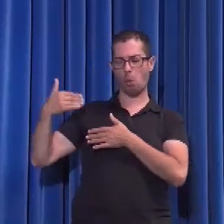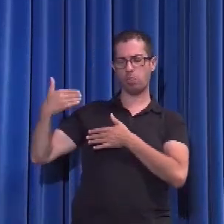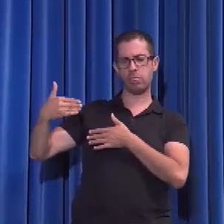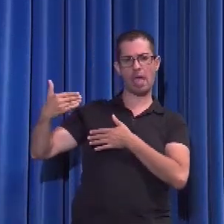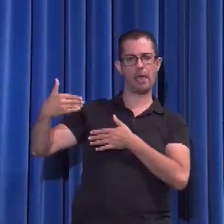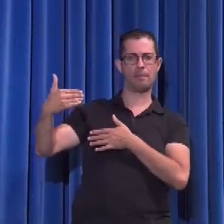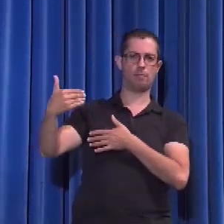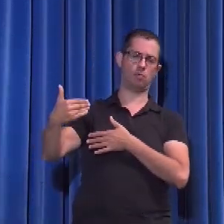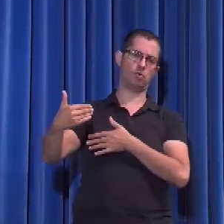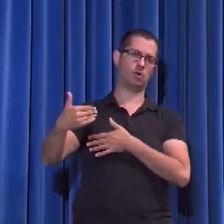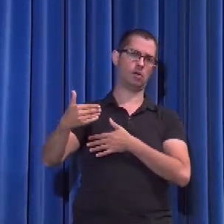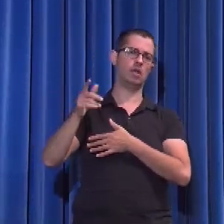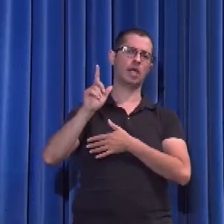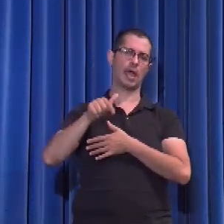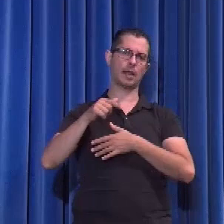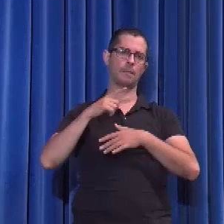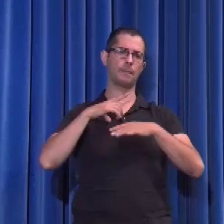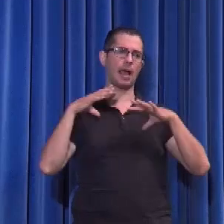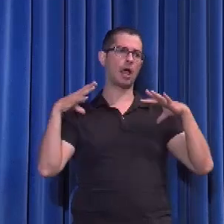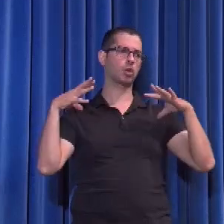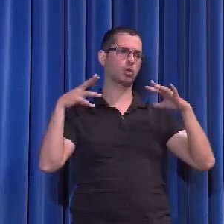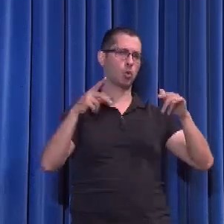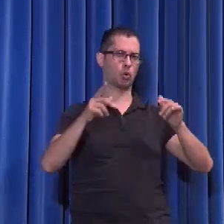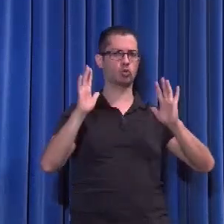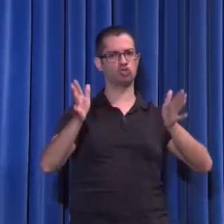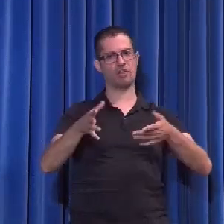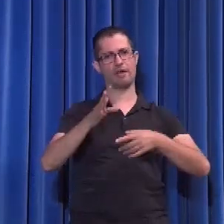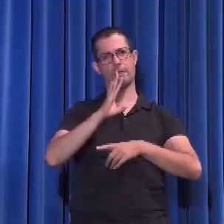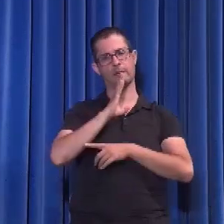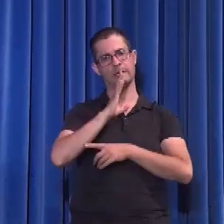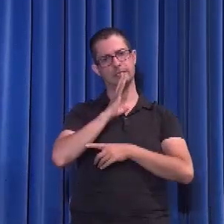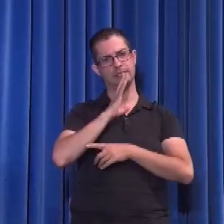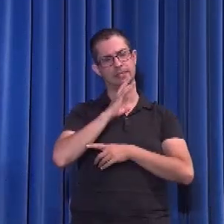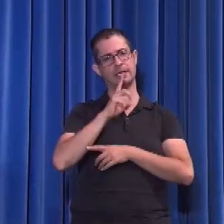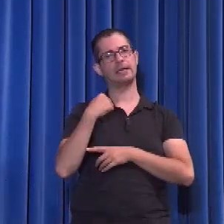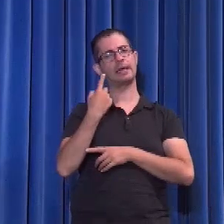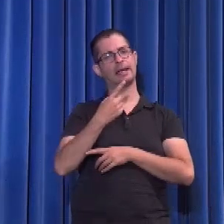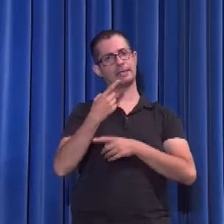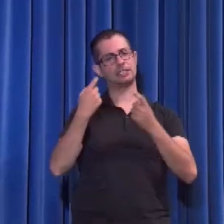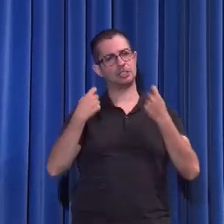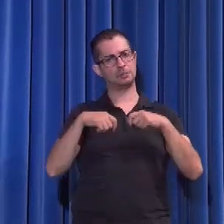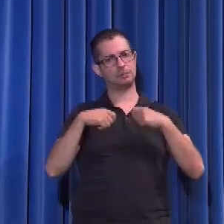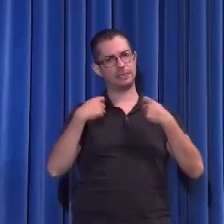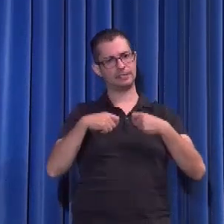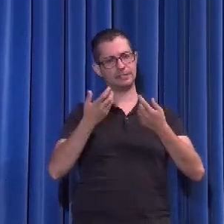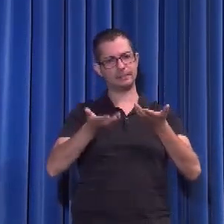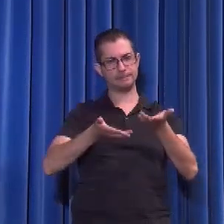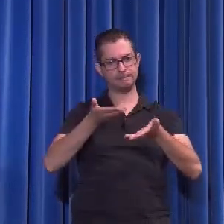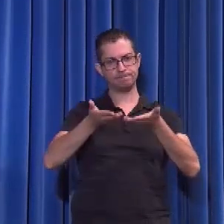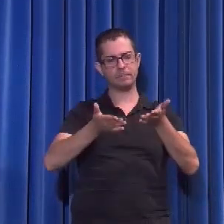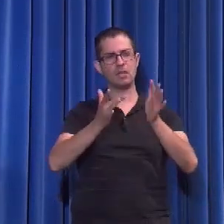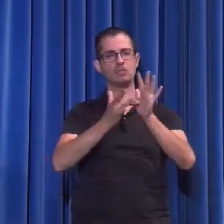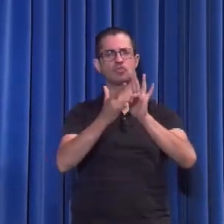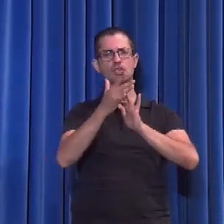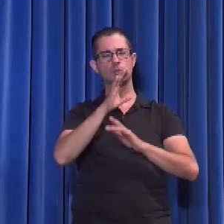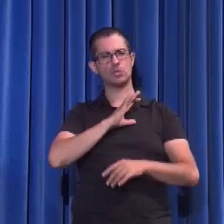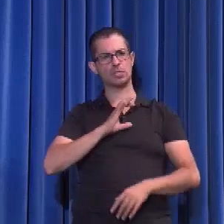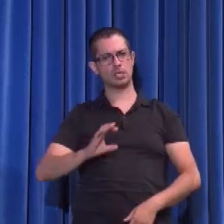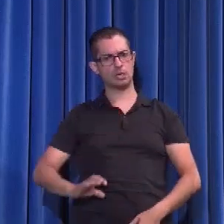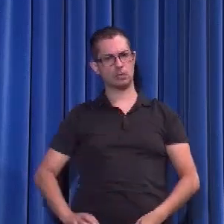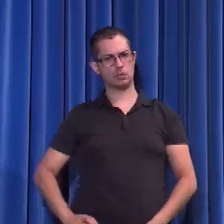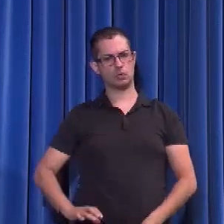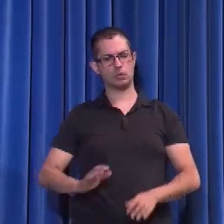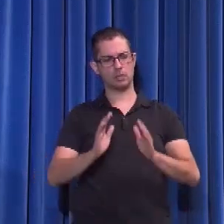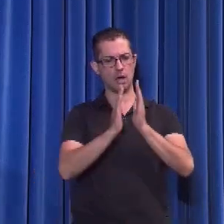nós estarmos já comendo alimento sólido, e ainda nós necessitamos de papinha. Jesus Cristo, na oração